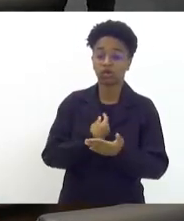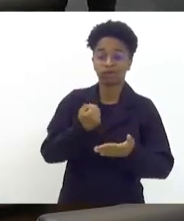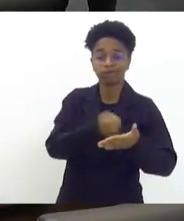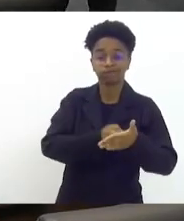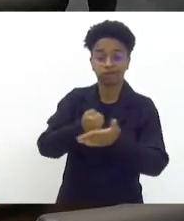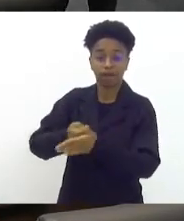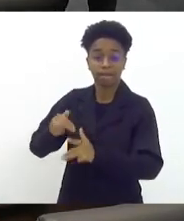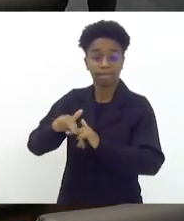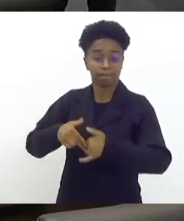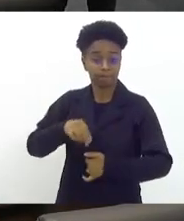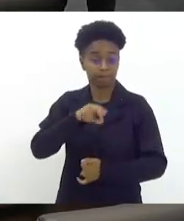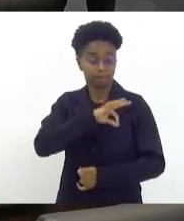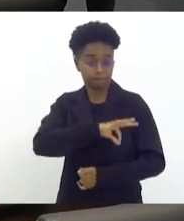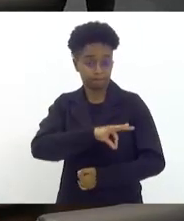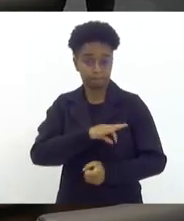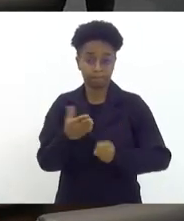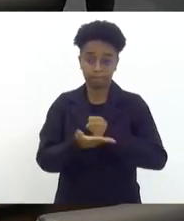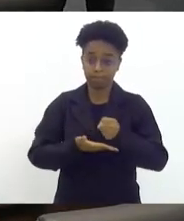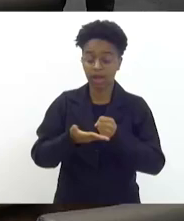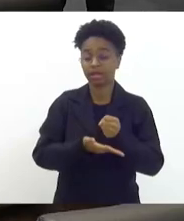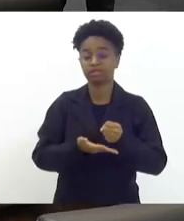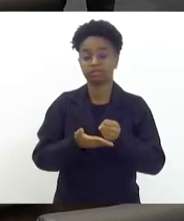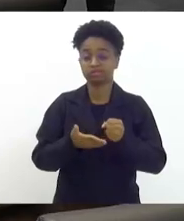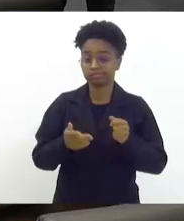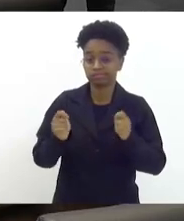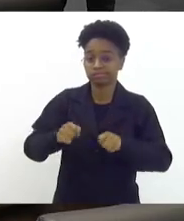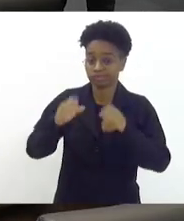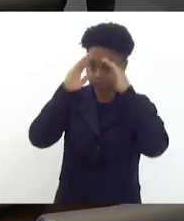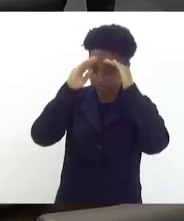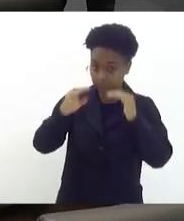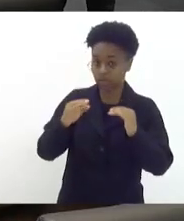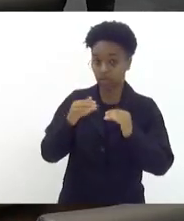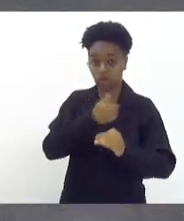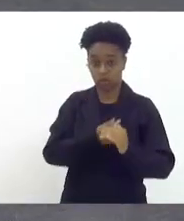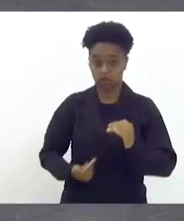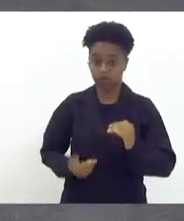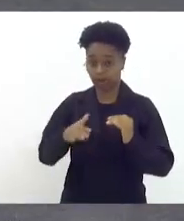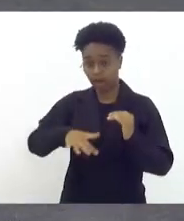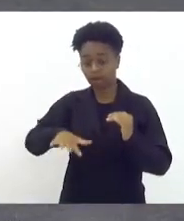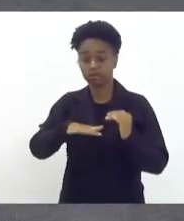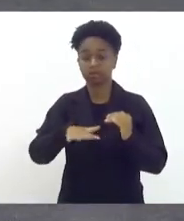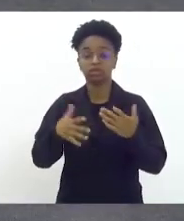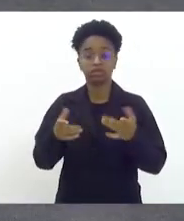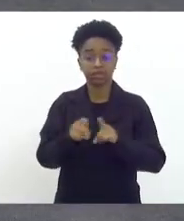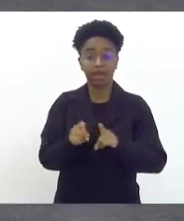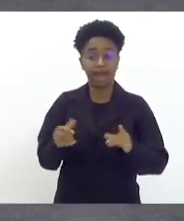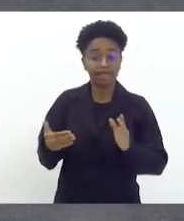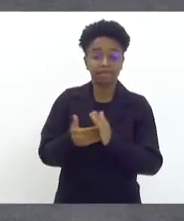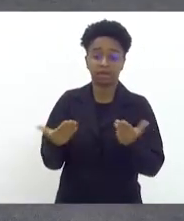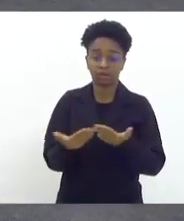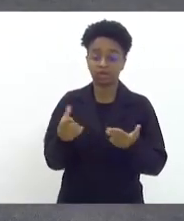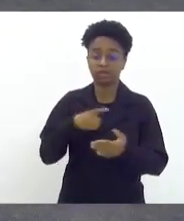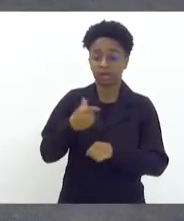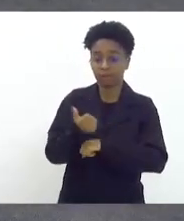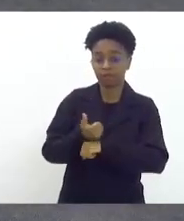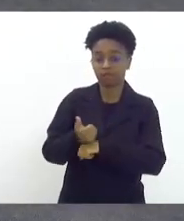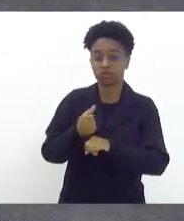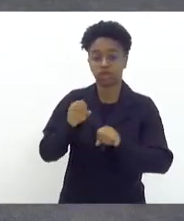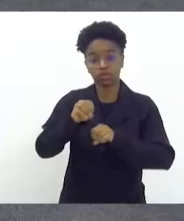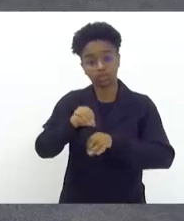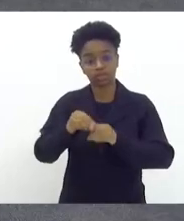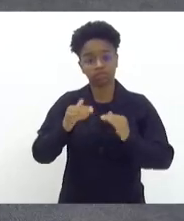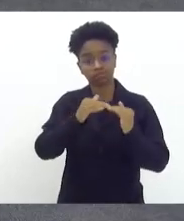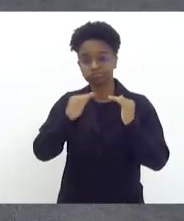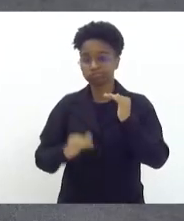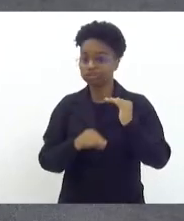piso Nacional do magistério ser executado no Governo do Estado até agora temos profissionais de educação recebendo abaixo do salário